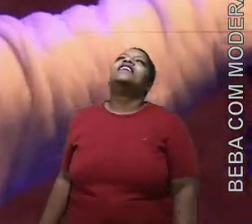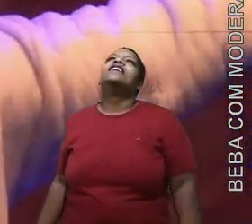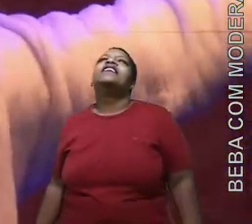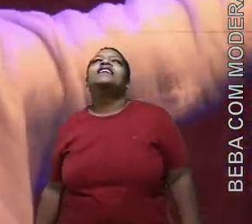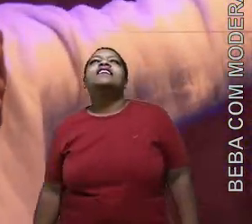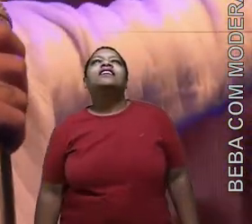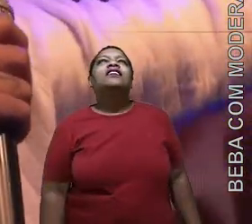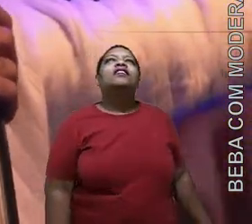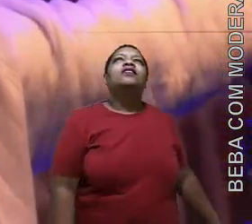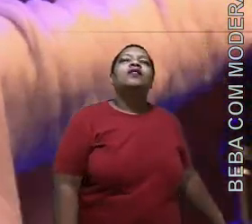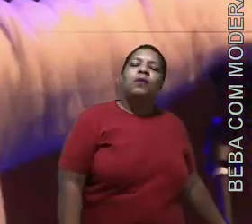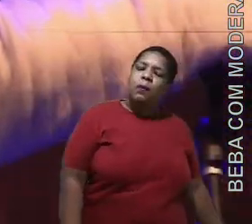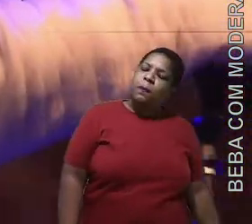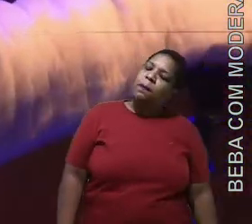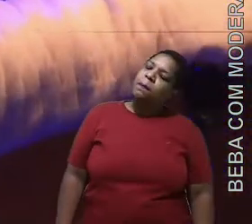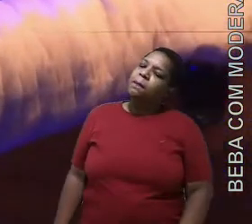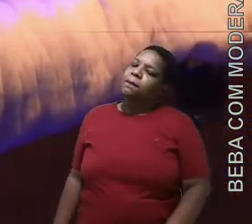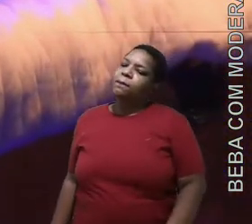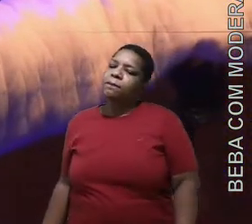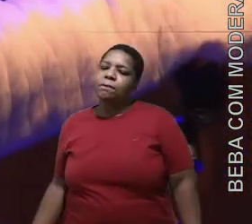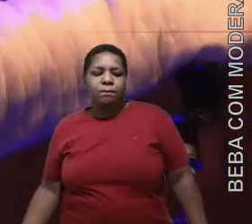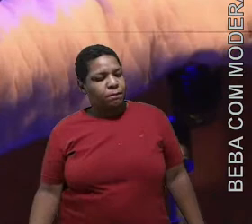E aí